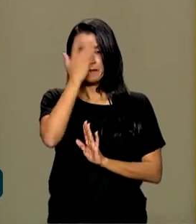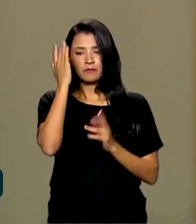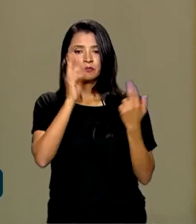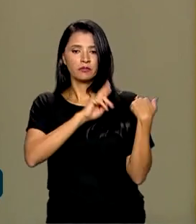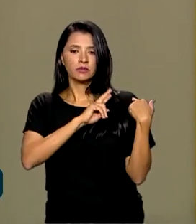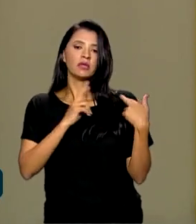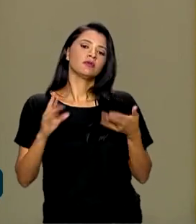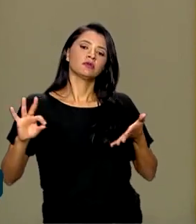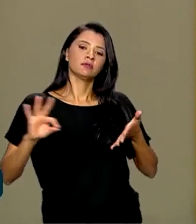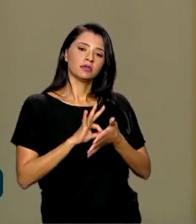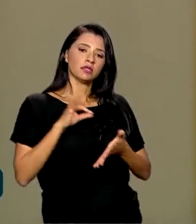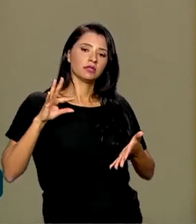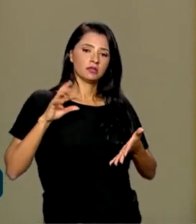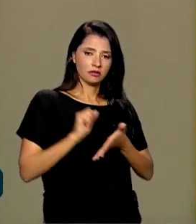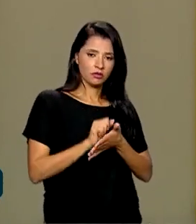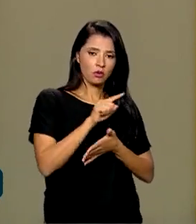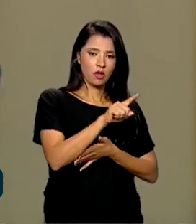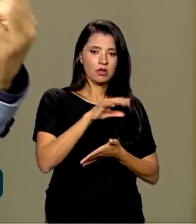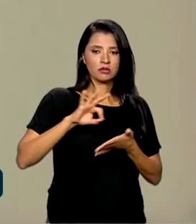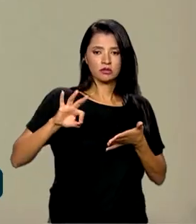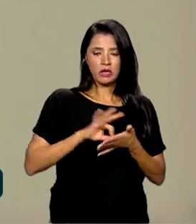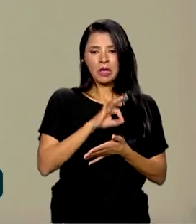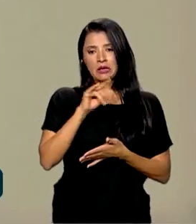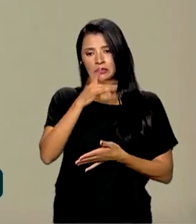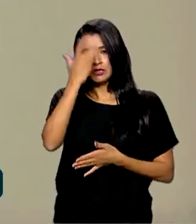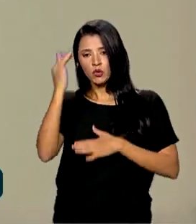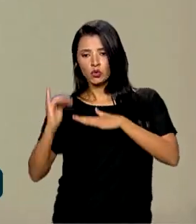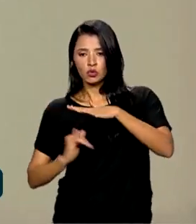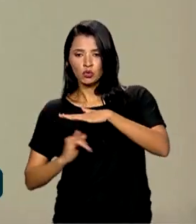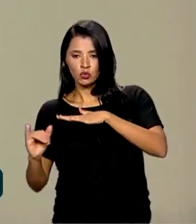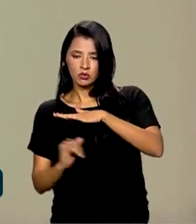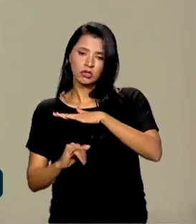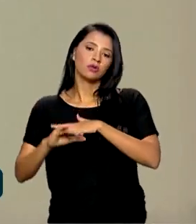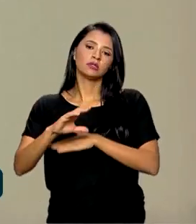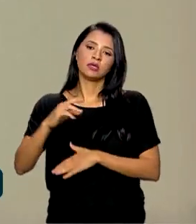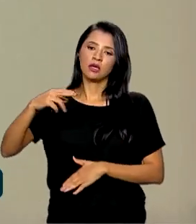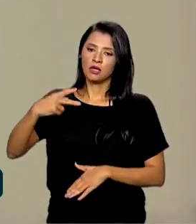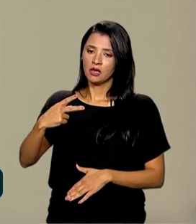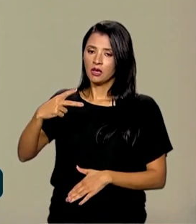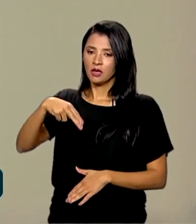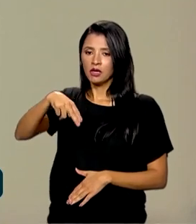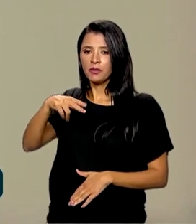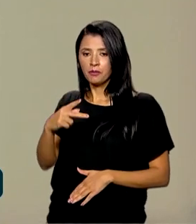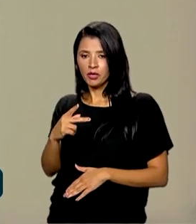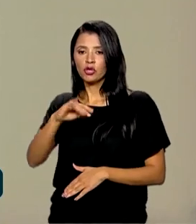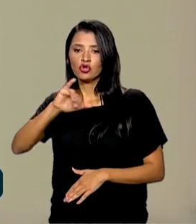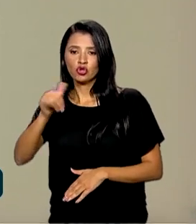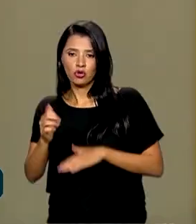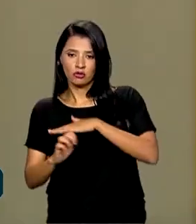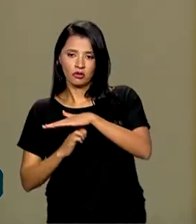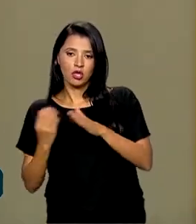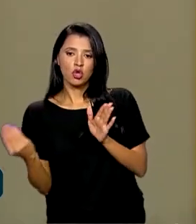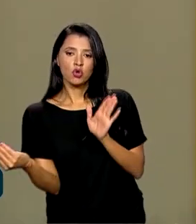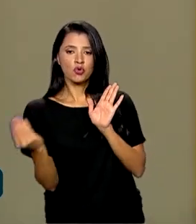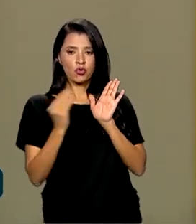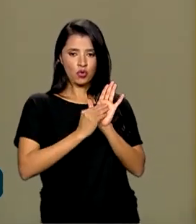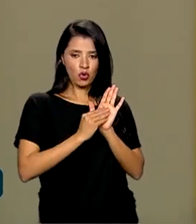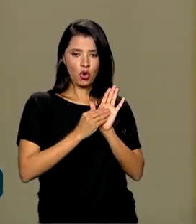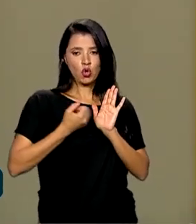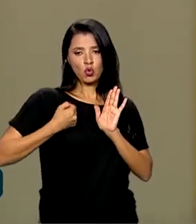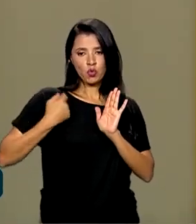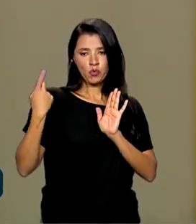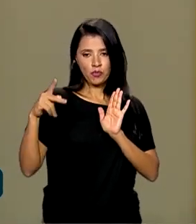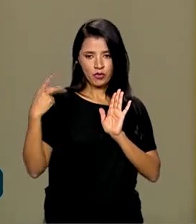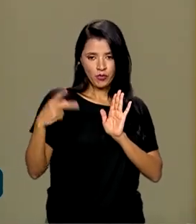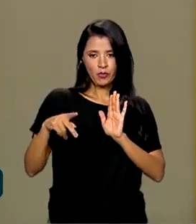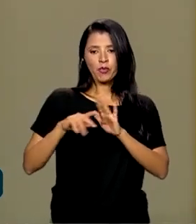inserida ali no formulário de inscrição. Se for uma instituição que tem ali o CNPJ, ela coloca ali a razão social, né, o CNPJ